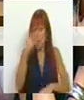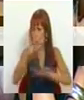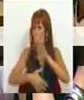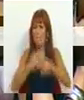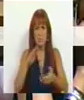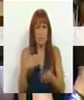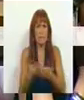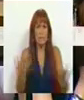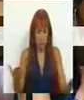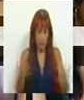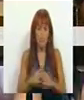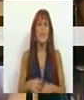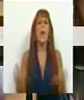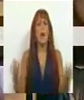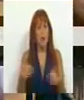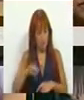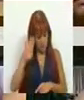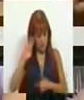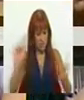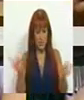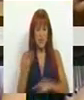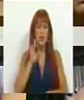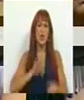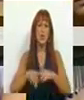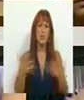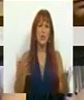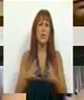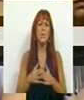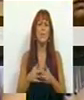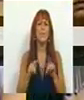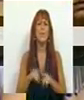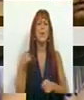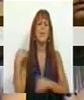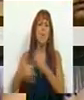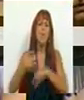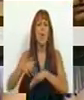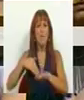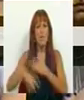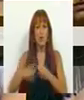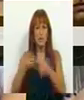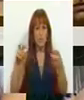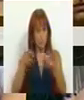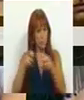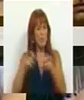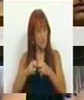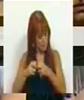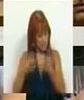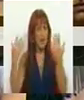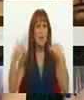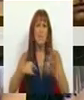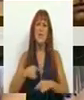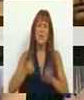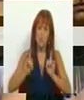confusão que se gerou. Reconhecemos, em suma, senhoras e senhores deputados, o que tem vindo a ser feito para resolver os problemas.